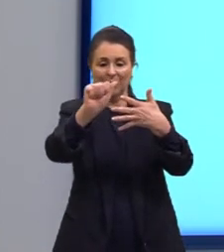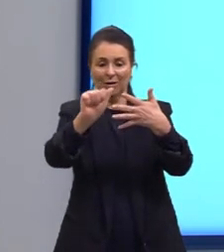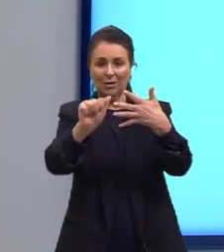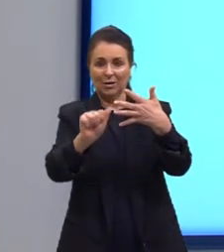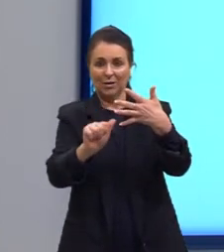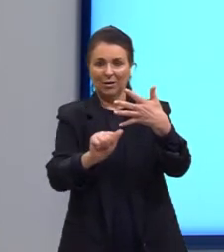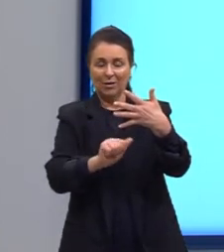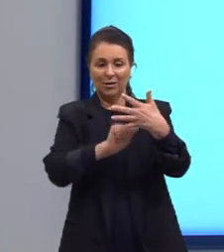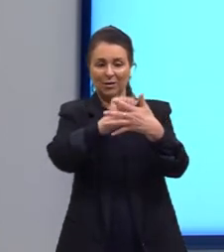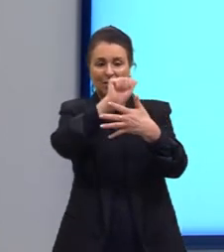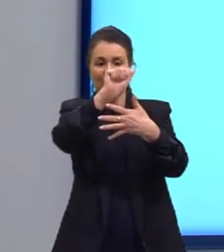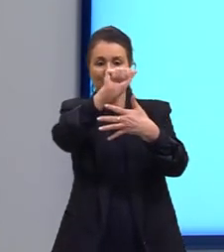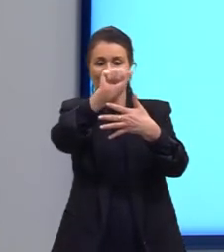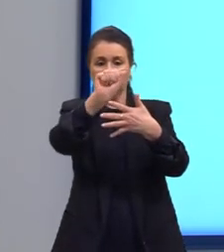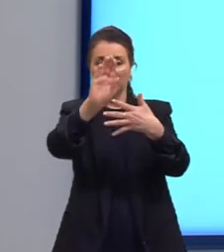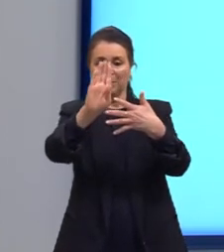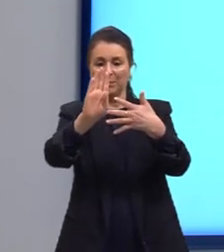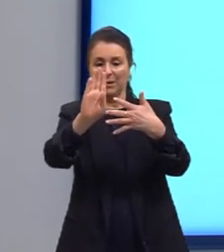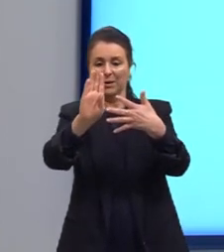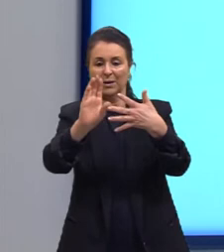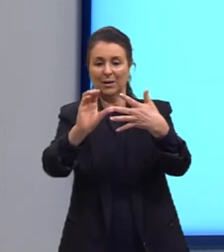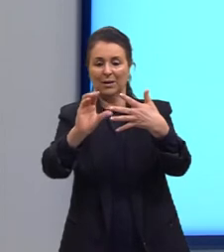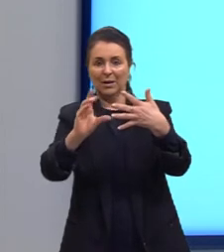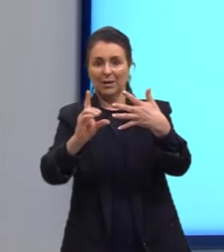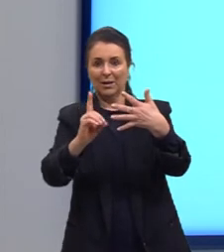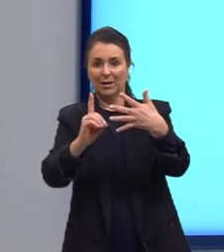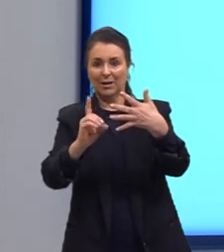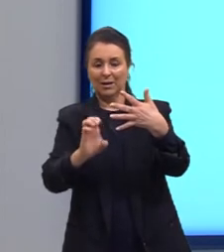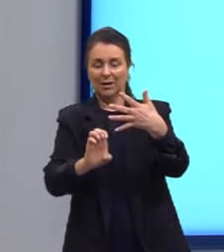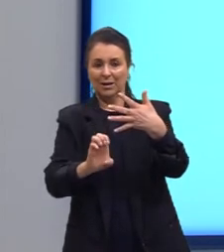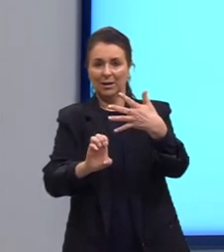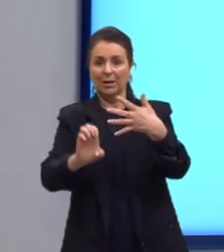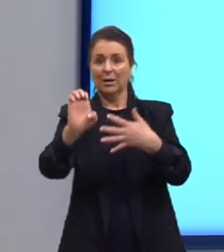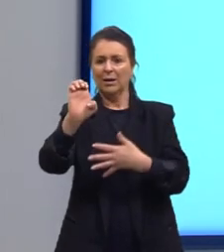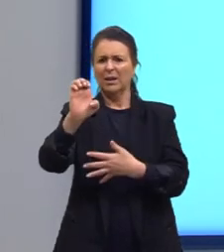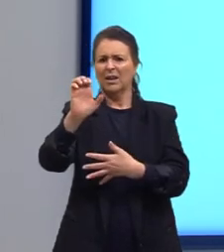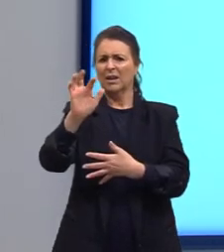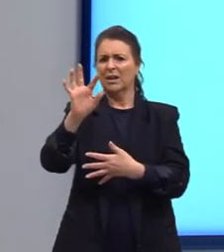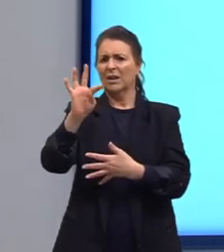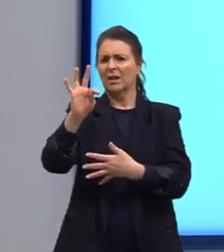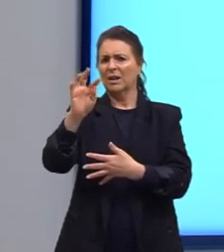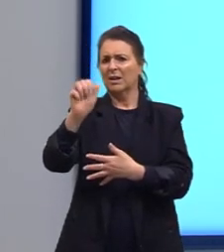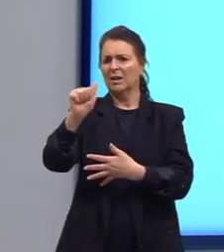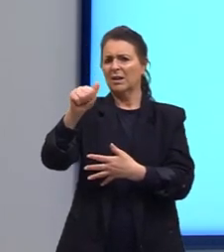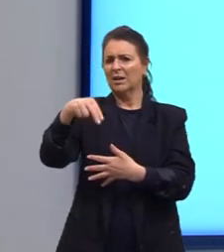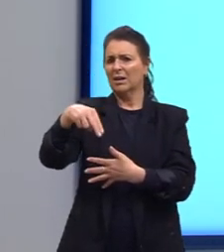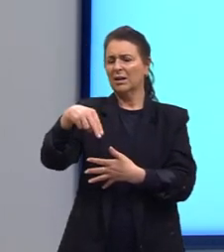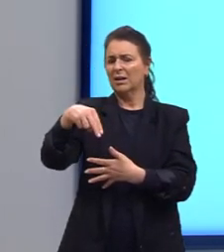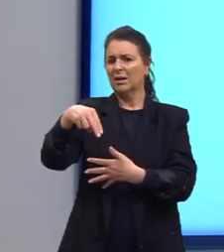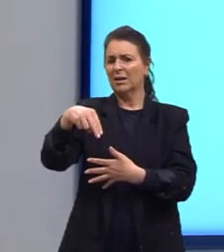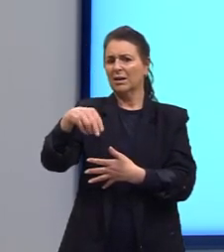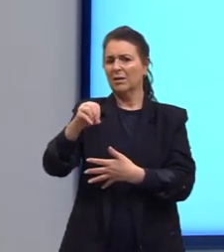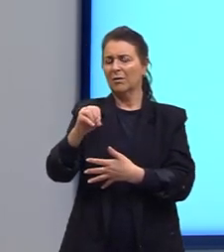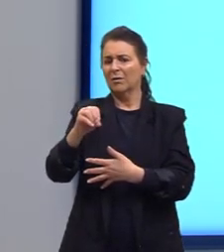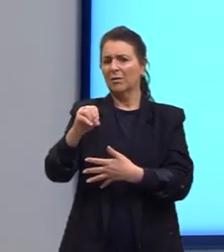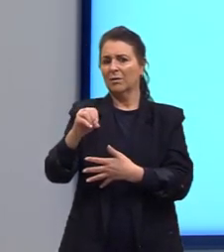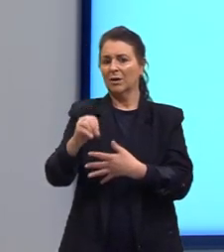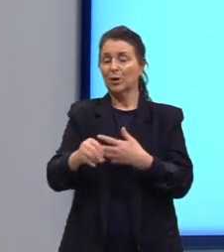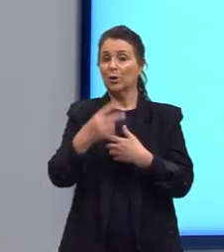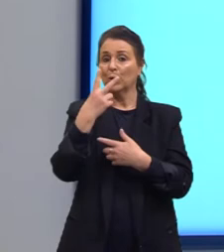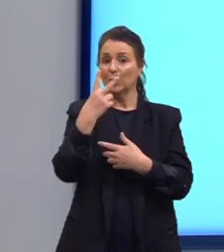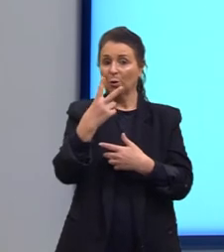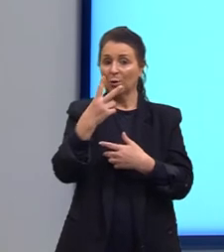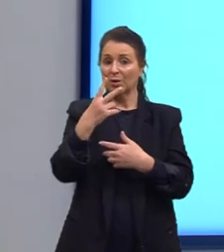b não tem quatro Então não é alternativa b e etano o que que um etano gente é dois átomos de carbono